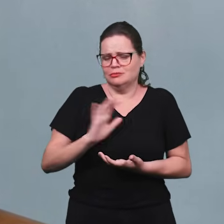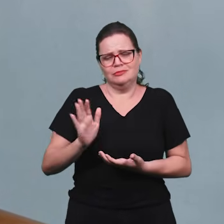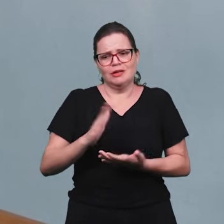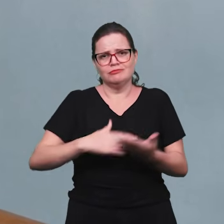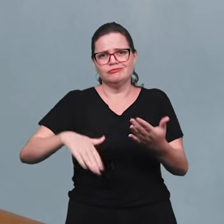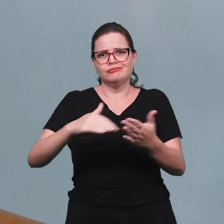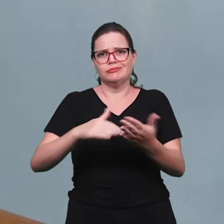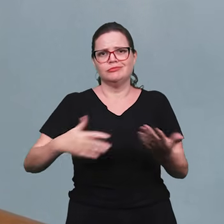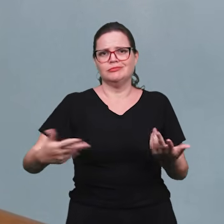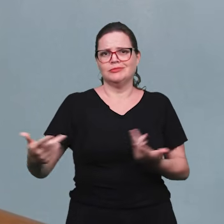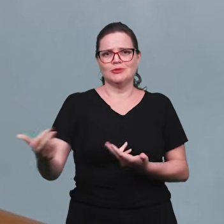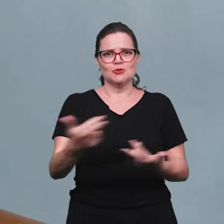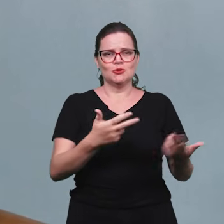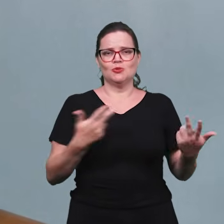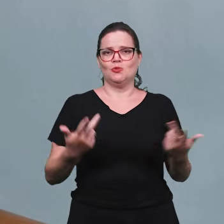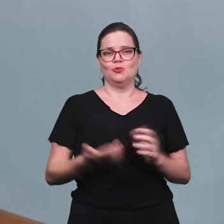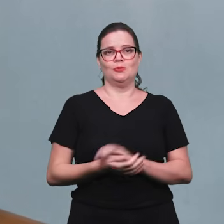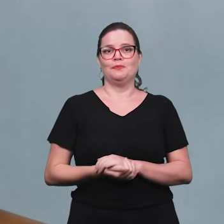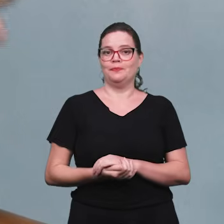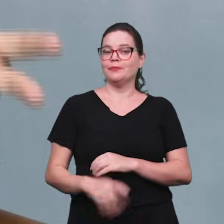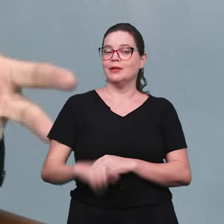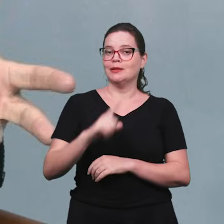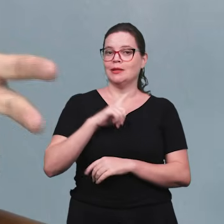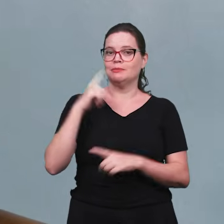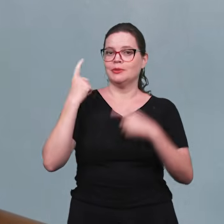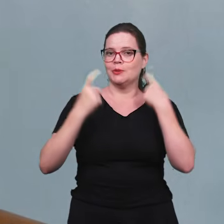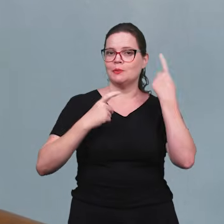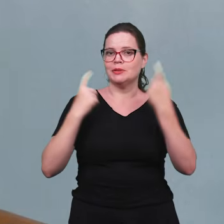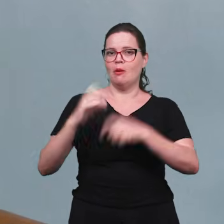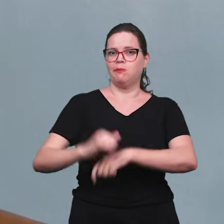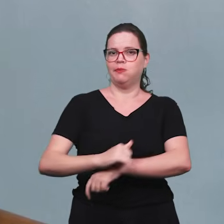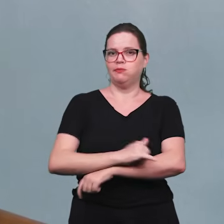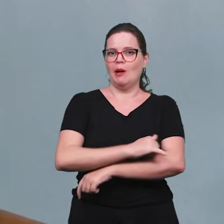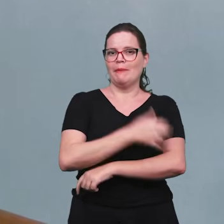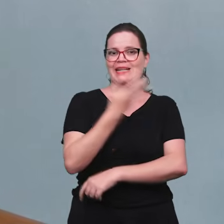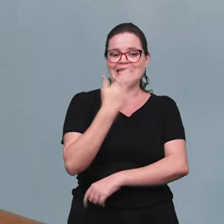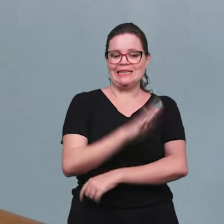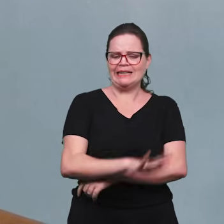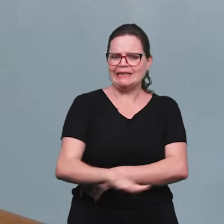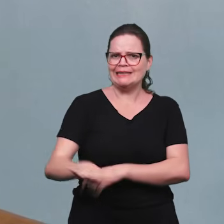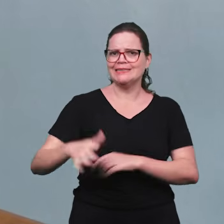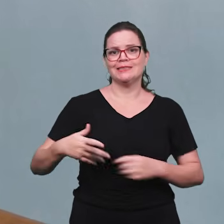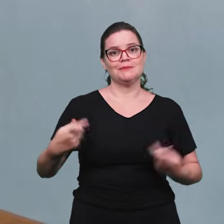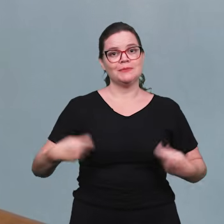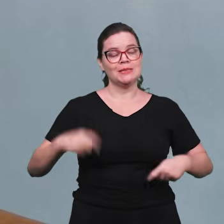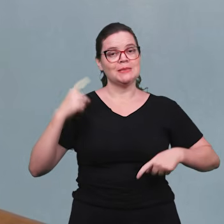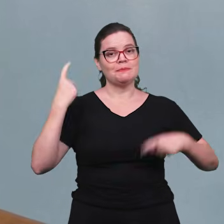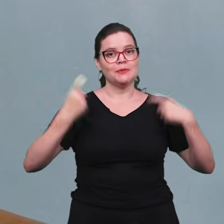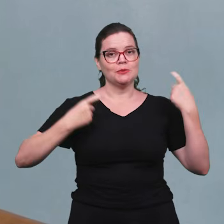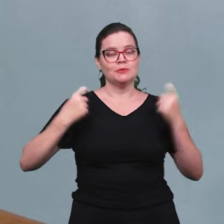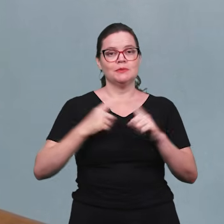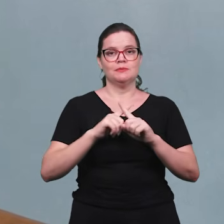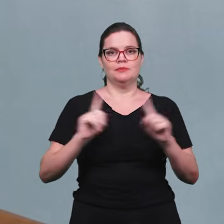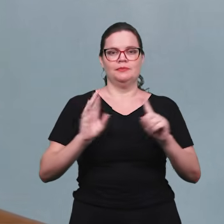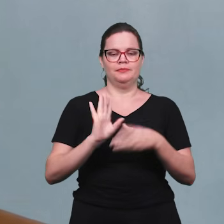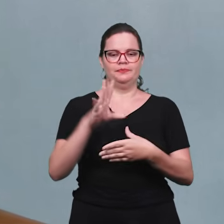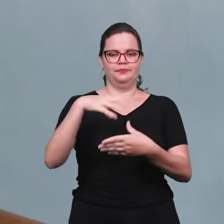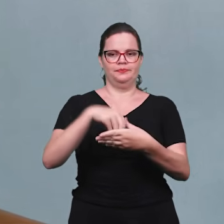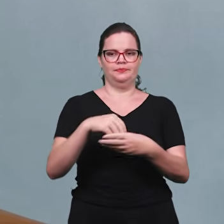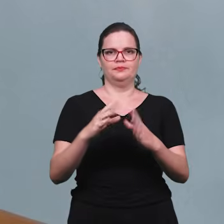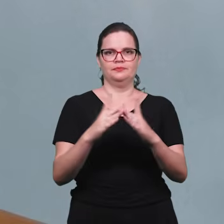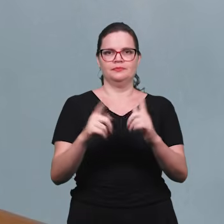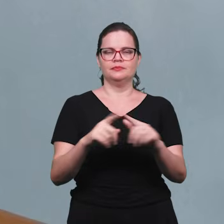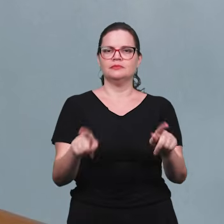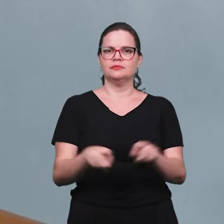nós, né? Meia-idade, hoje nós temos a preocupação da obesidade infantil, mas dentro da igreja nós temos